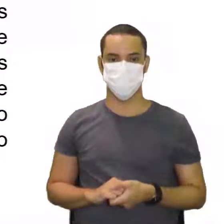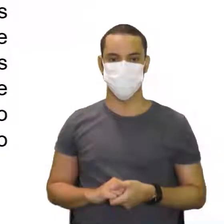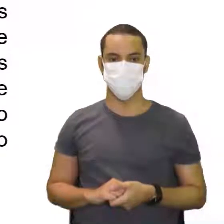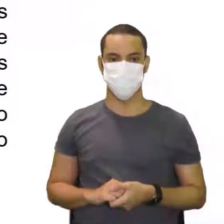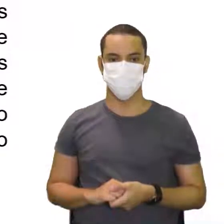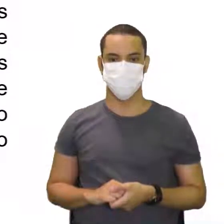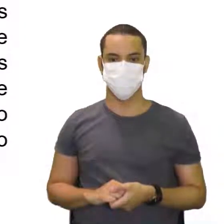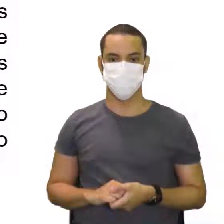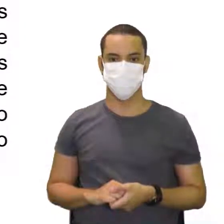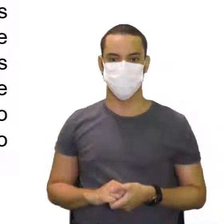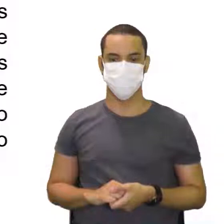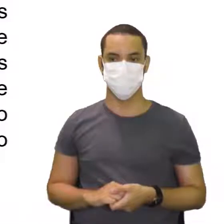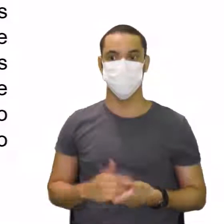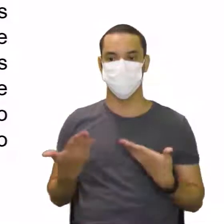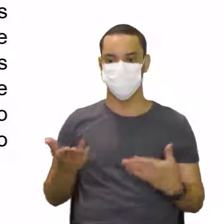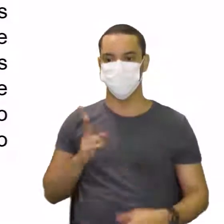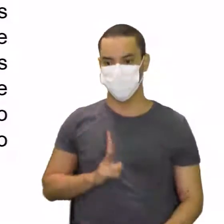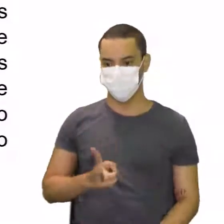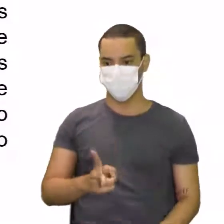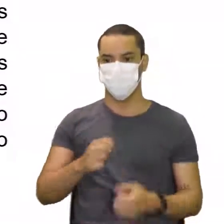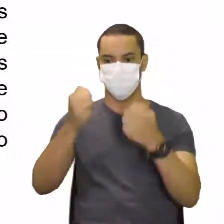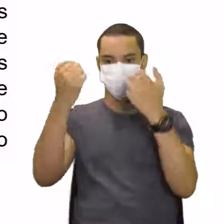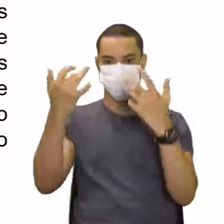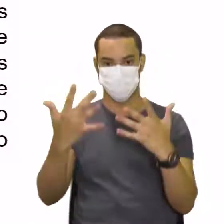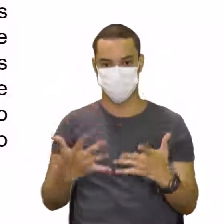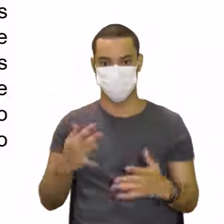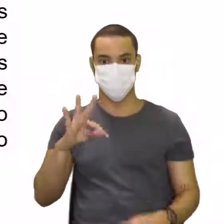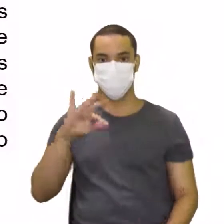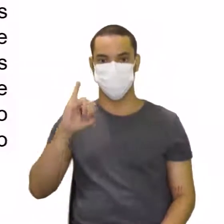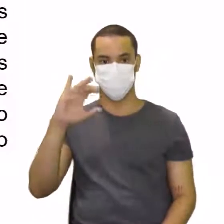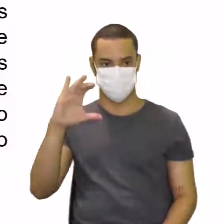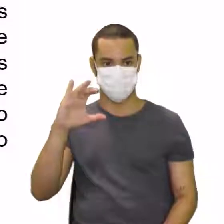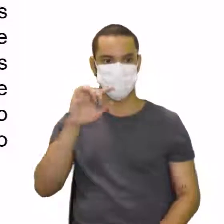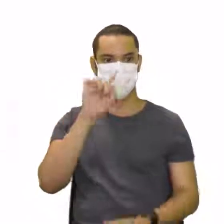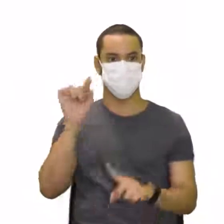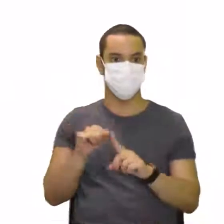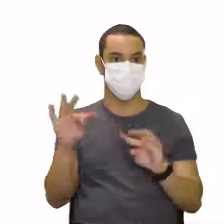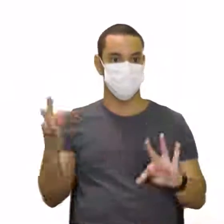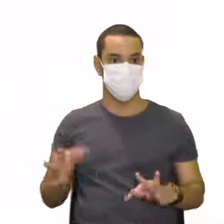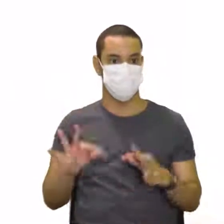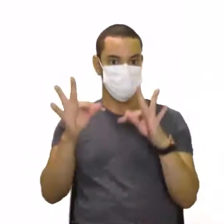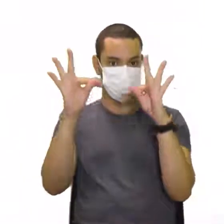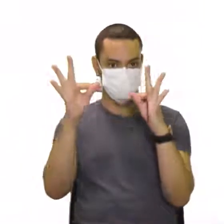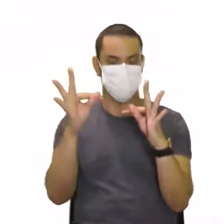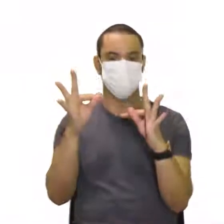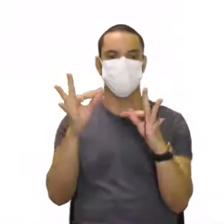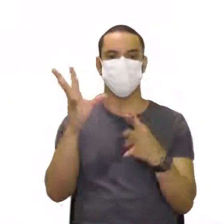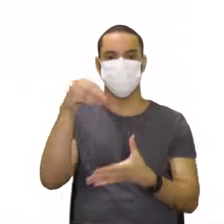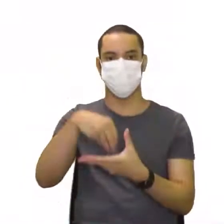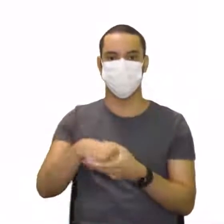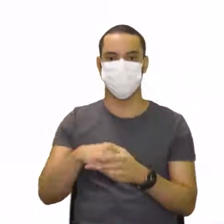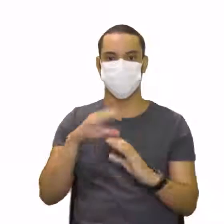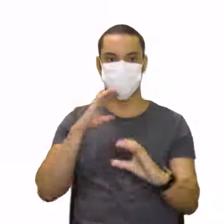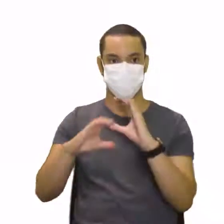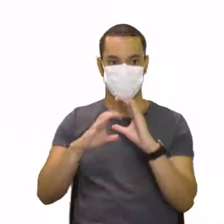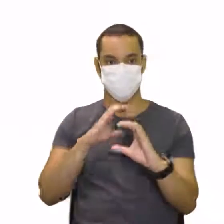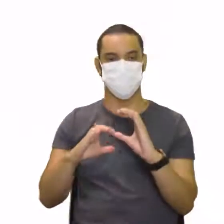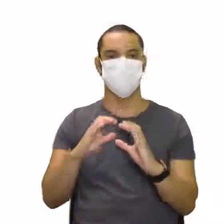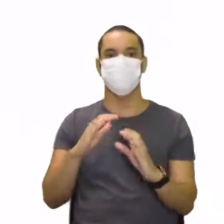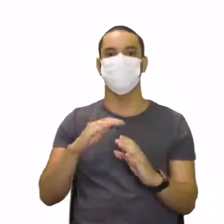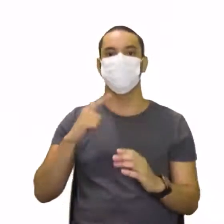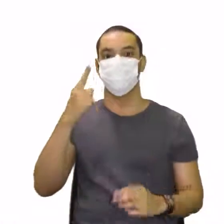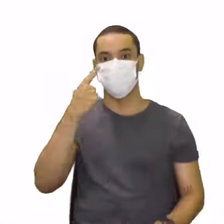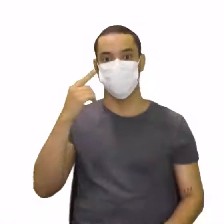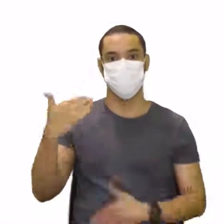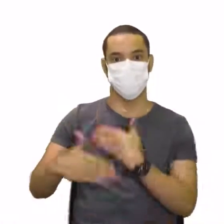Bom, pessoal, continuando falando aí das TICs, que é o nosso objeto de aula de hoje, nós vamos ter que o desenvolvimento